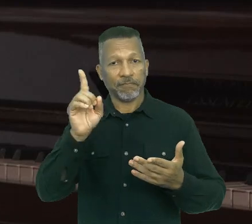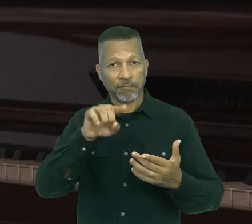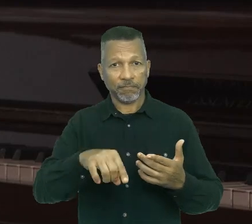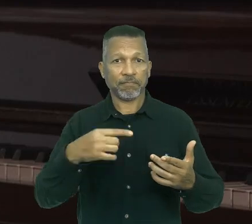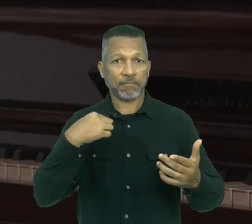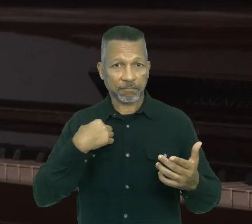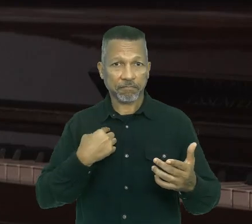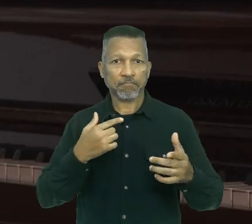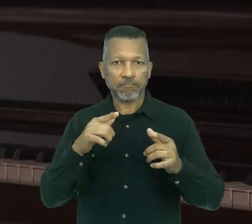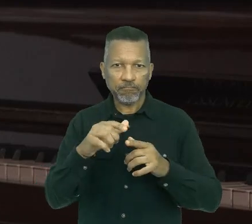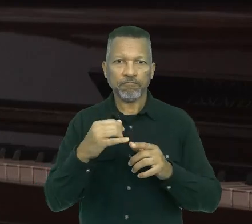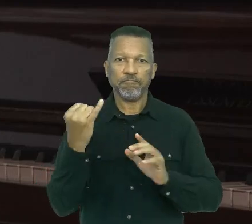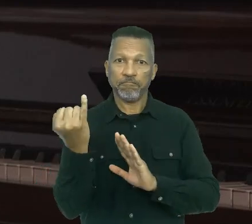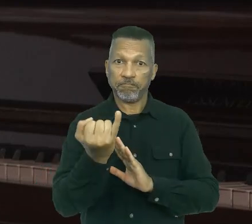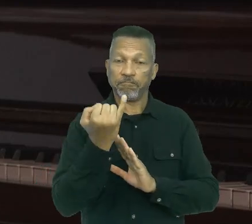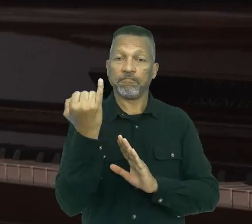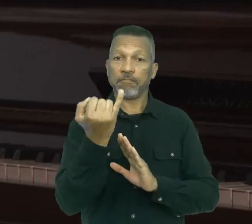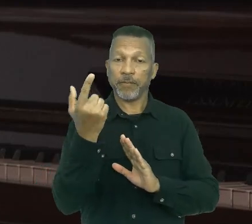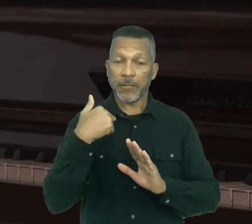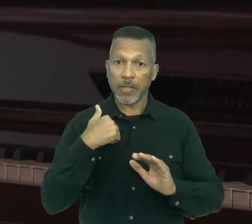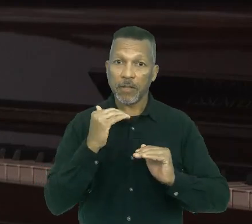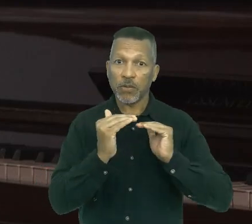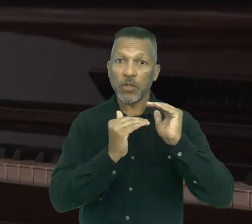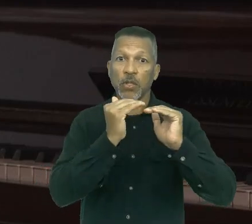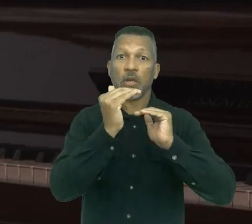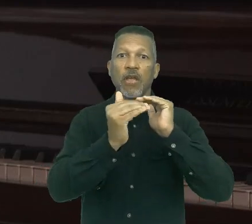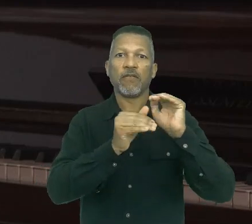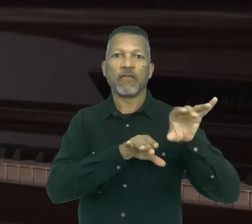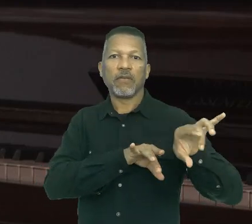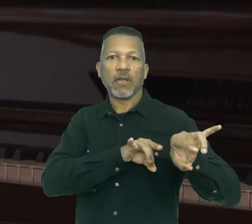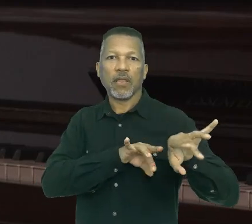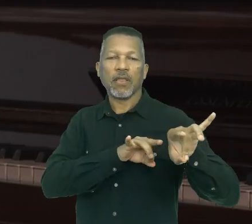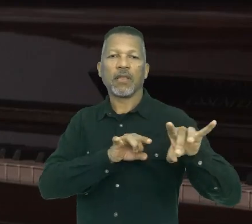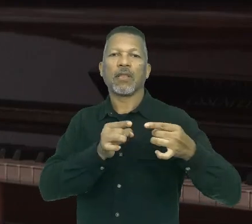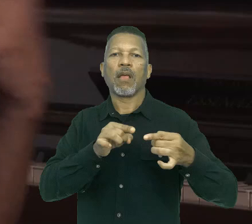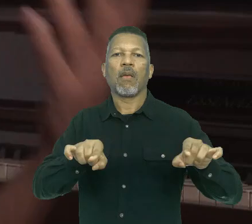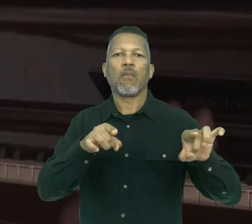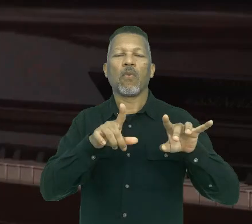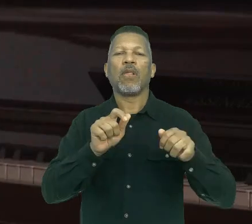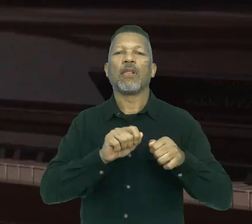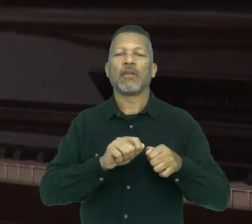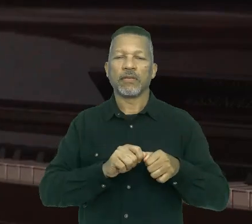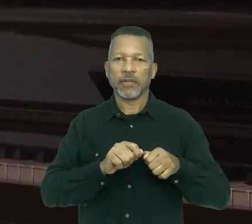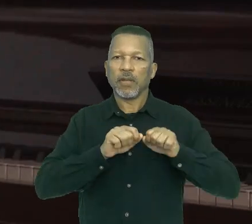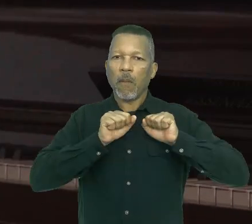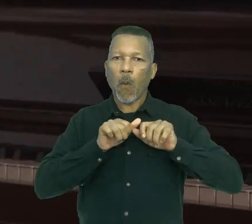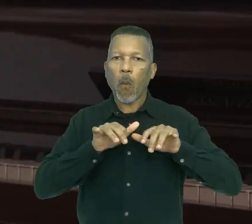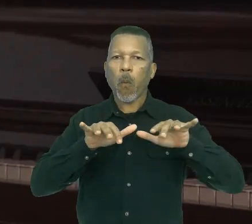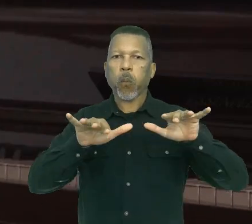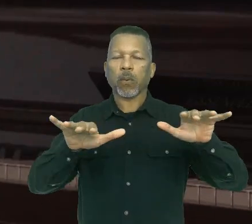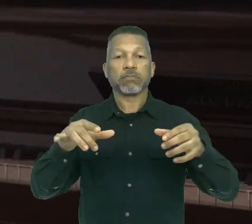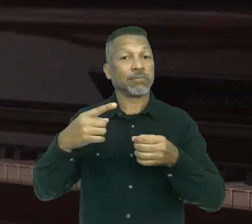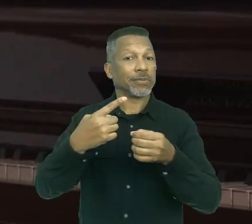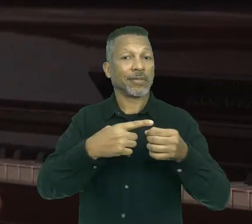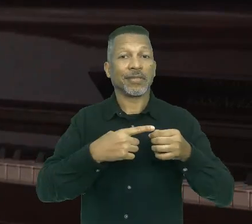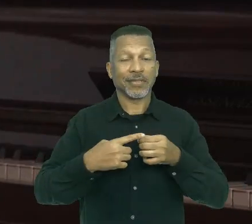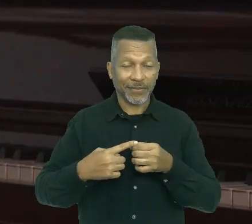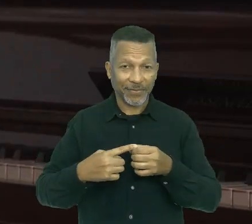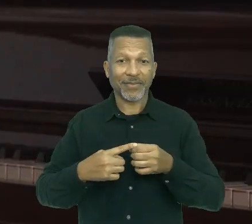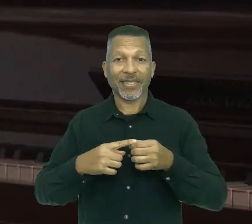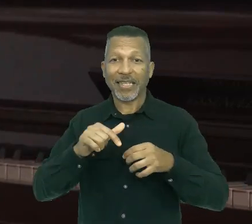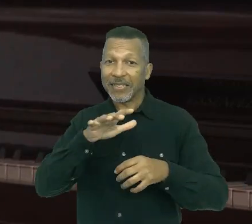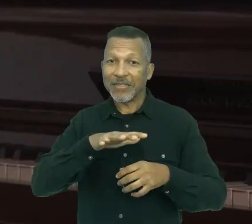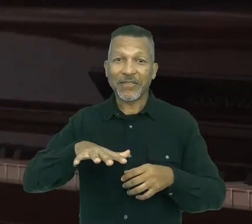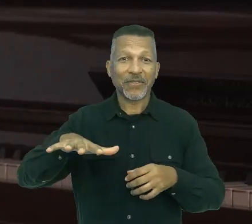esse potencial, né, de você desenvolver técnicas para executar música, e isso se espalha pela cidade, isso se espalha